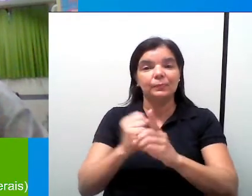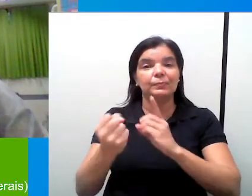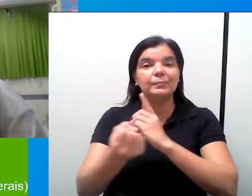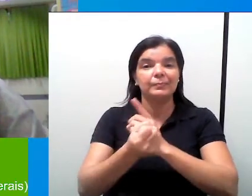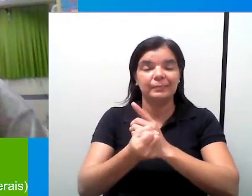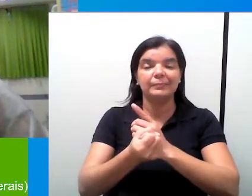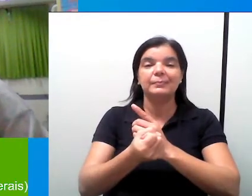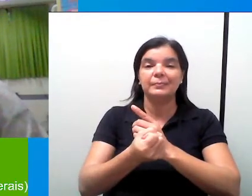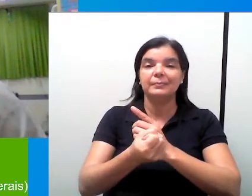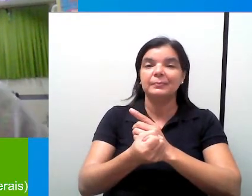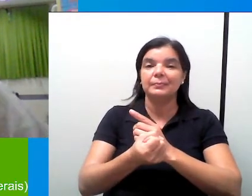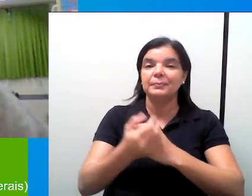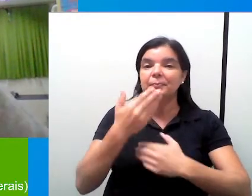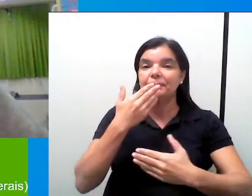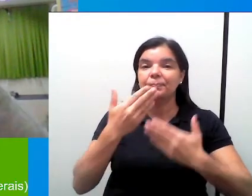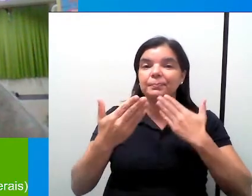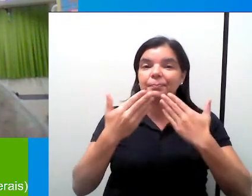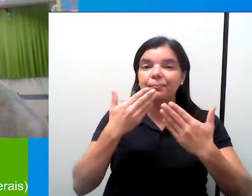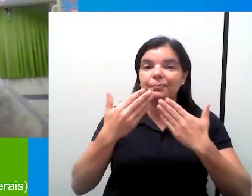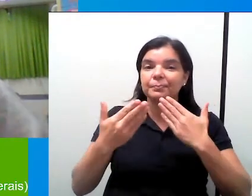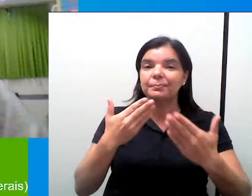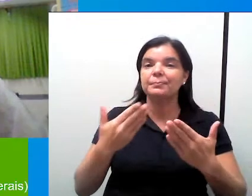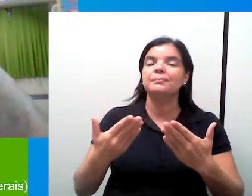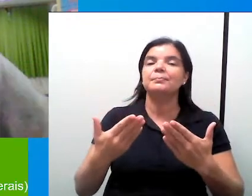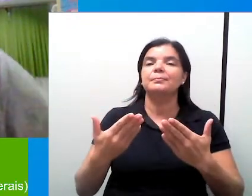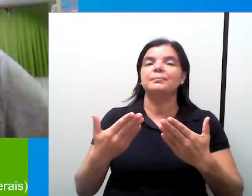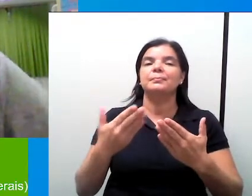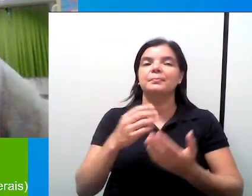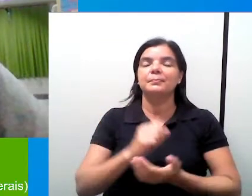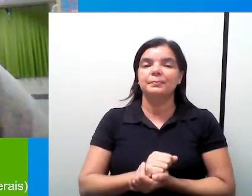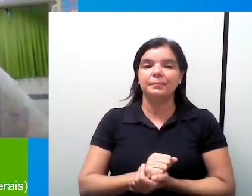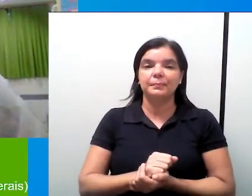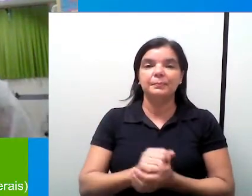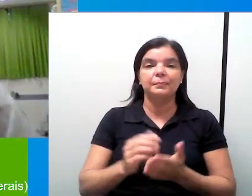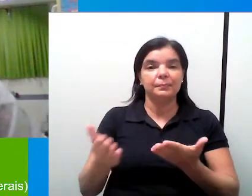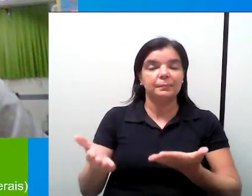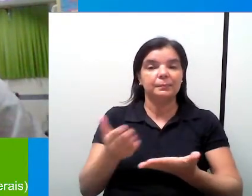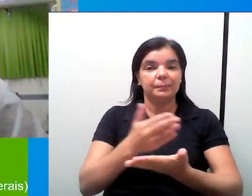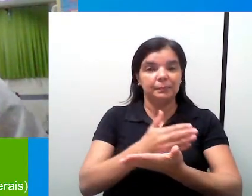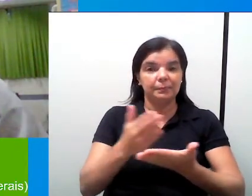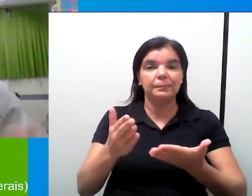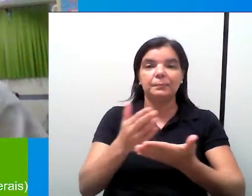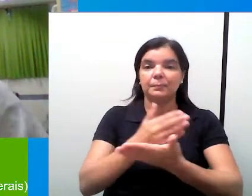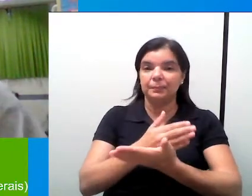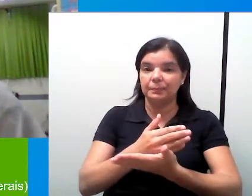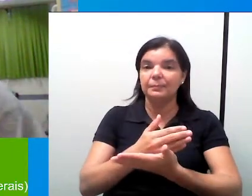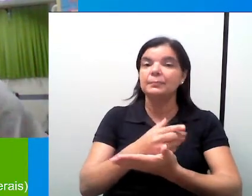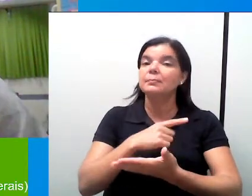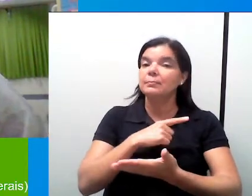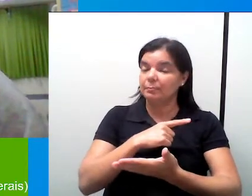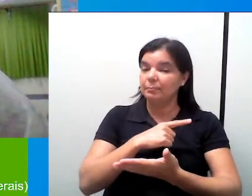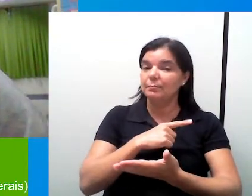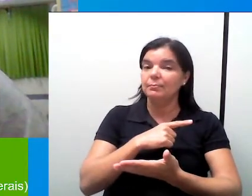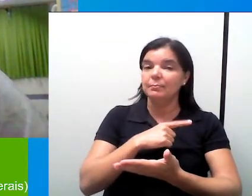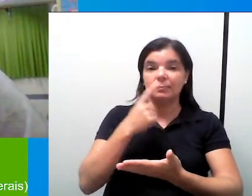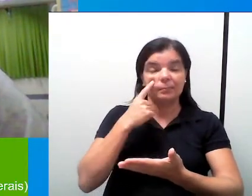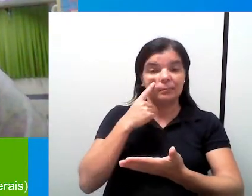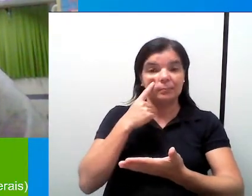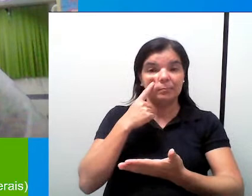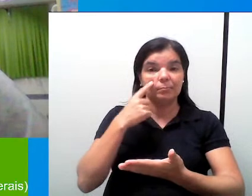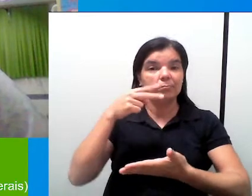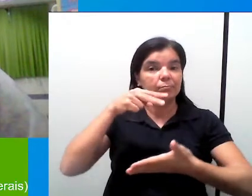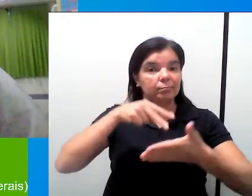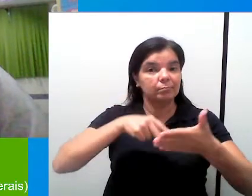O projeto institucional do Instituto Federal do Norte de Minas Gerais, do portfólio de oportunidades, ele também vai ser revisto, provavelmente,